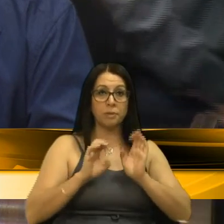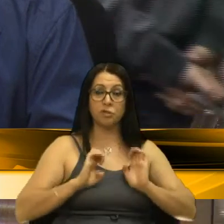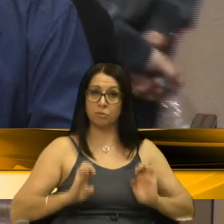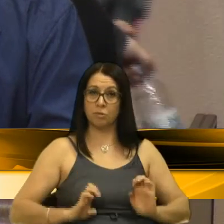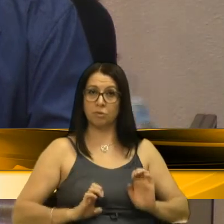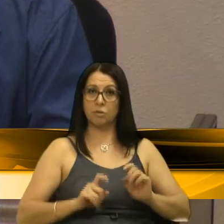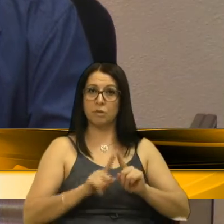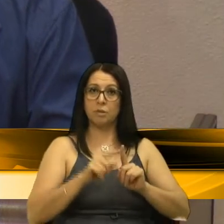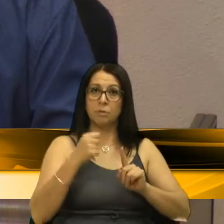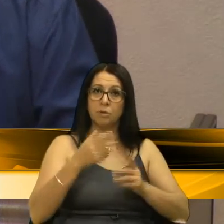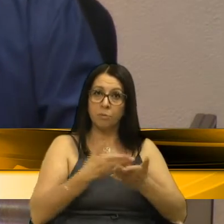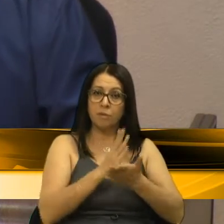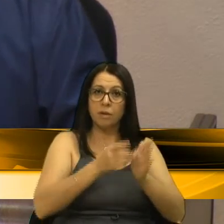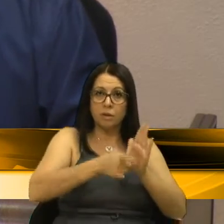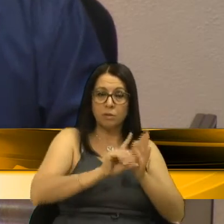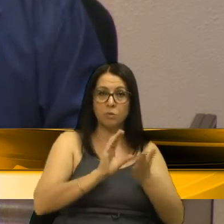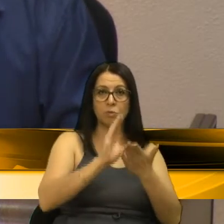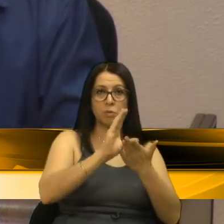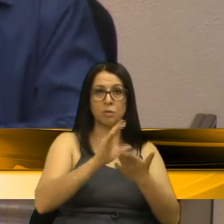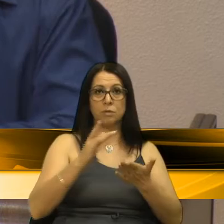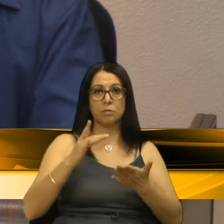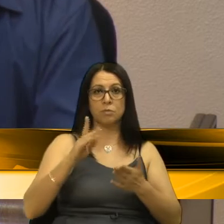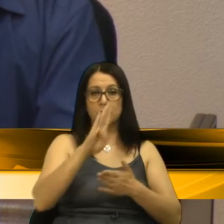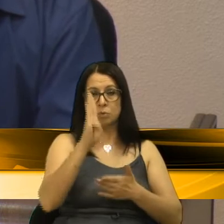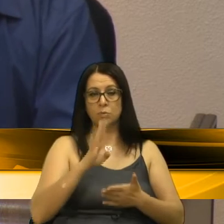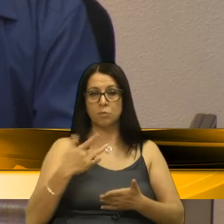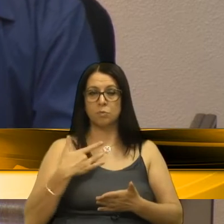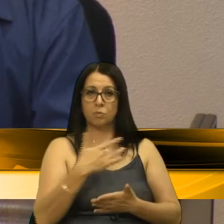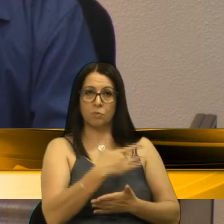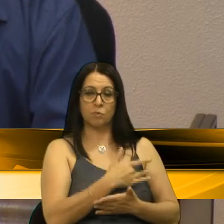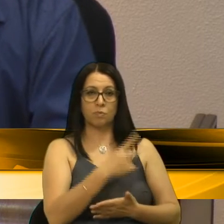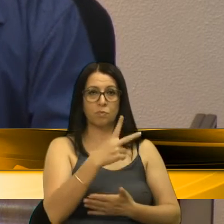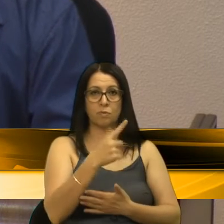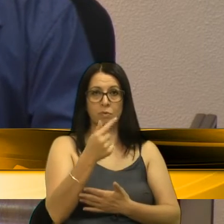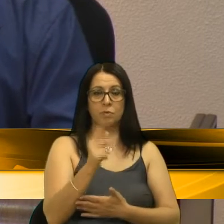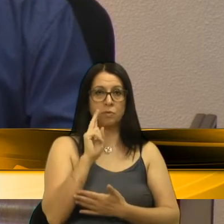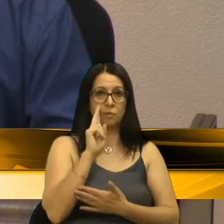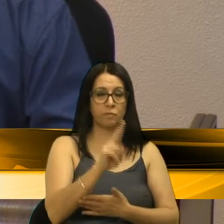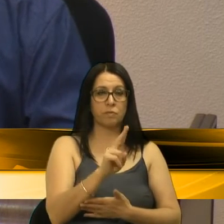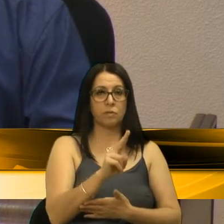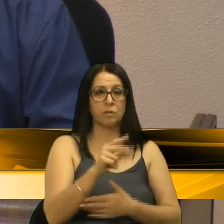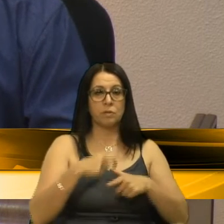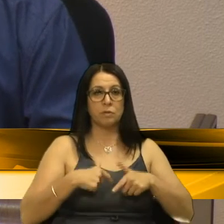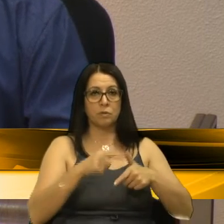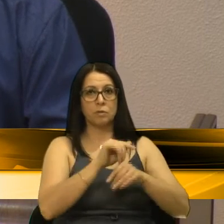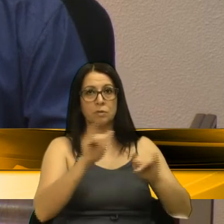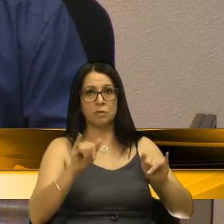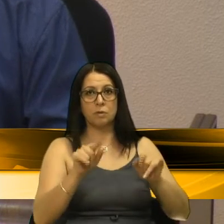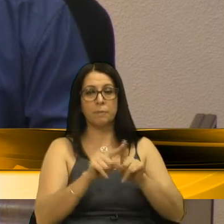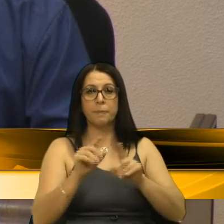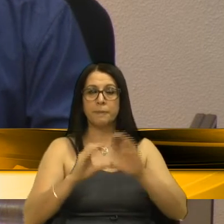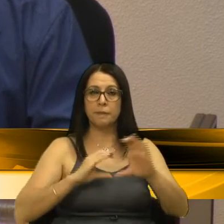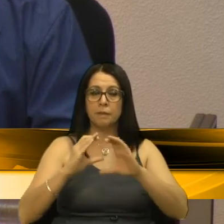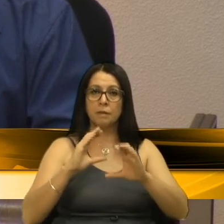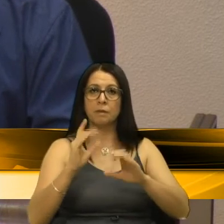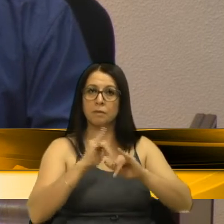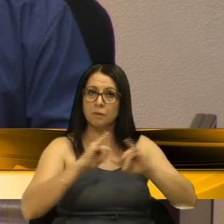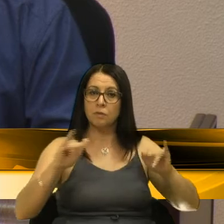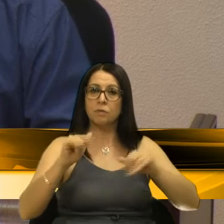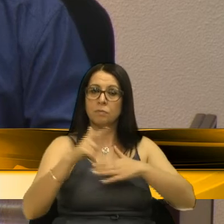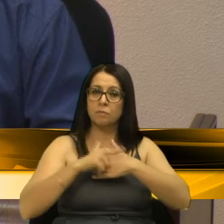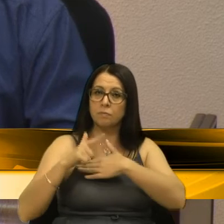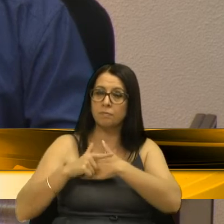pesquisas aprovadas pelo Conselho Nacional de Saúde. 27, estabelecer ações de informação, educação e comunicação em saúde, divulgar as funções e